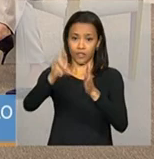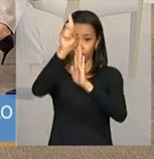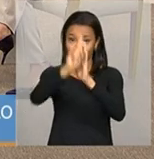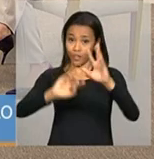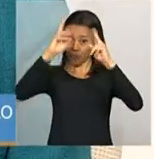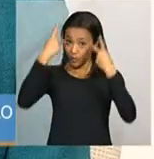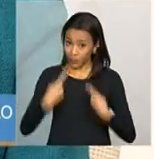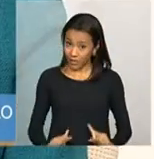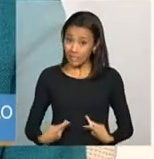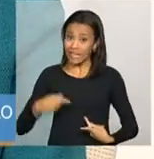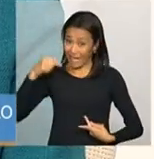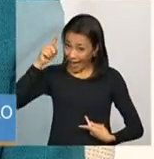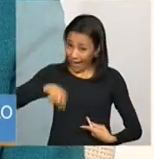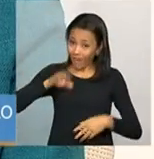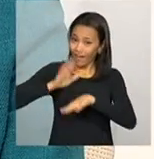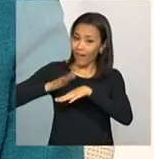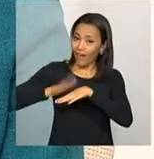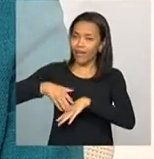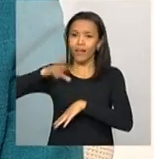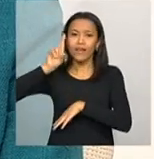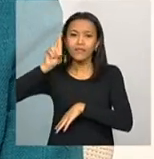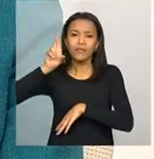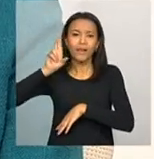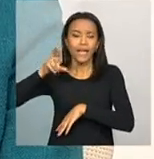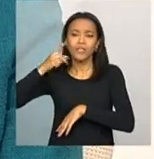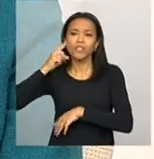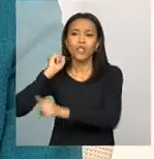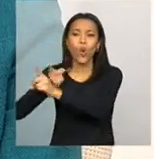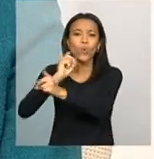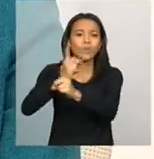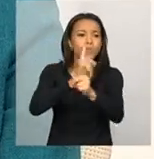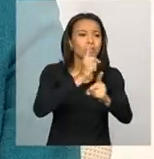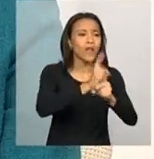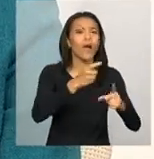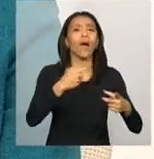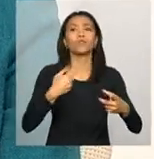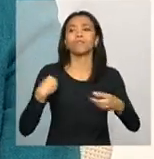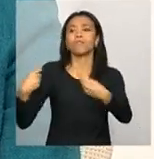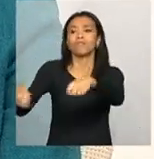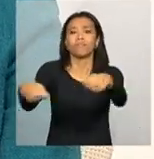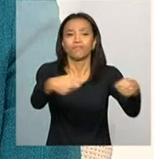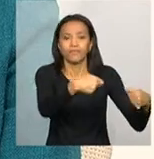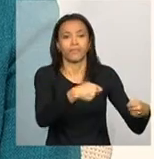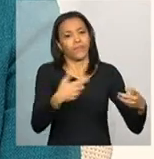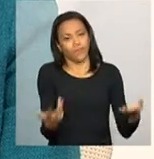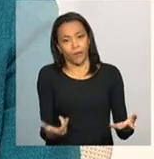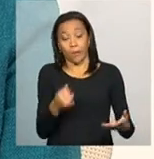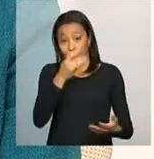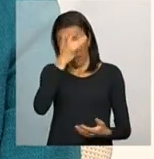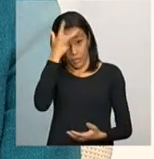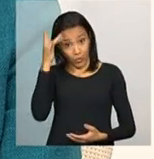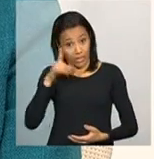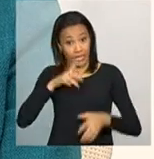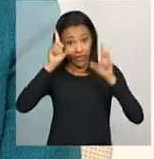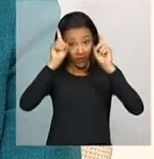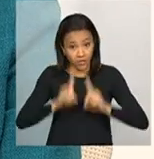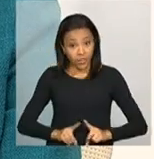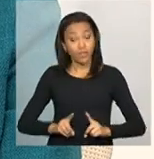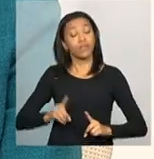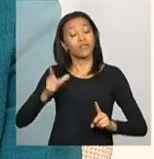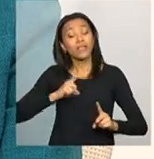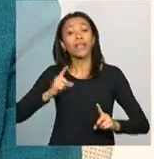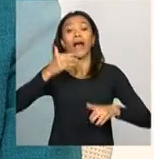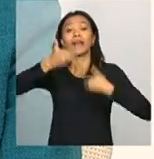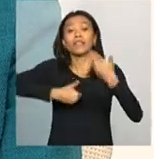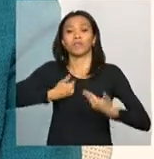essa atribuição de identificar as demandas. Então, em tese, toda pessoa com deficiência terá atendimento